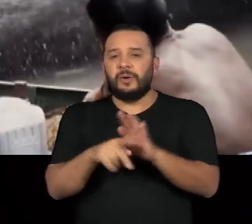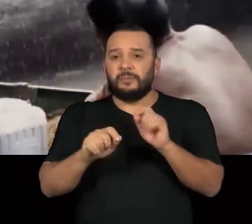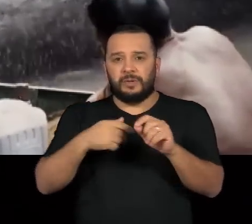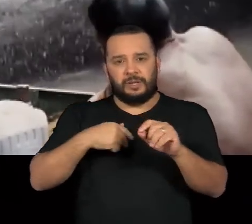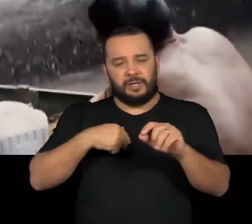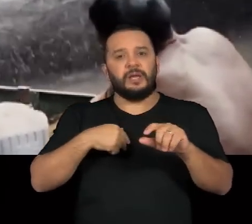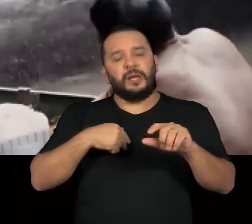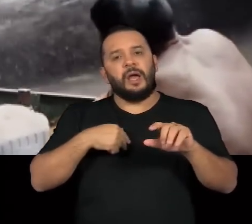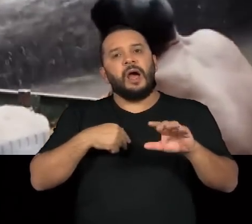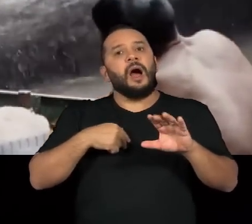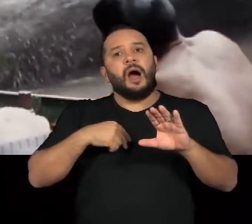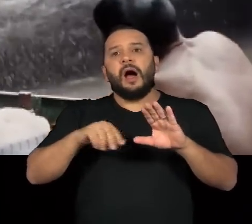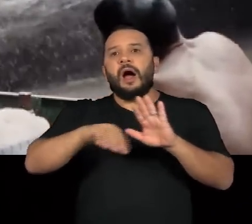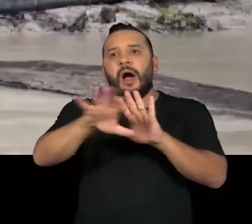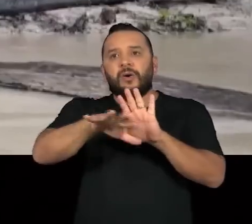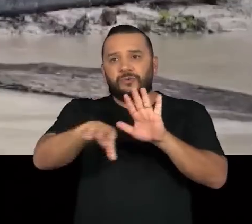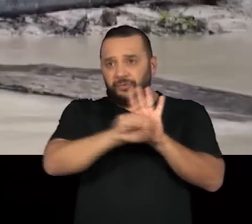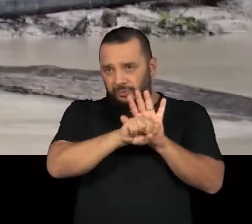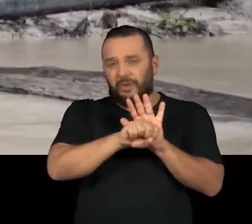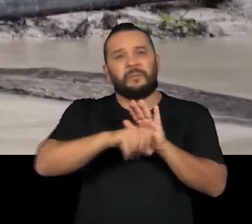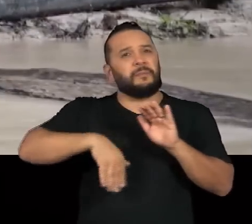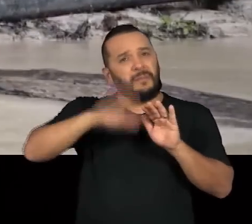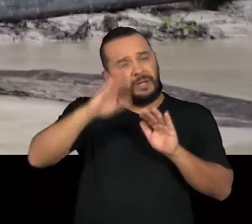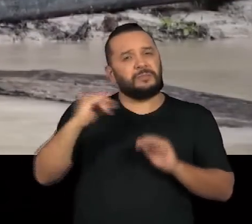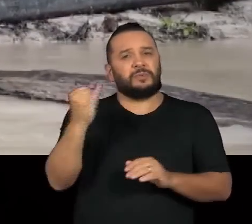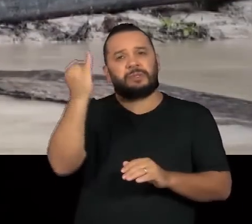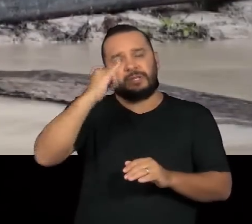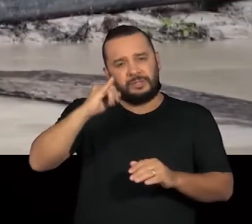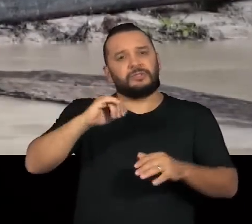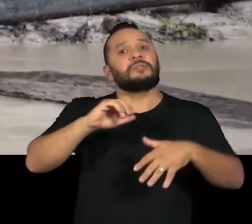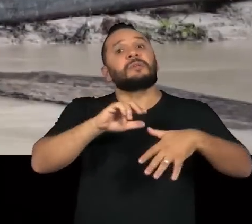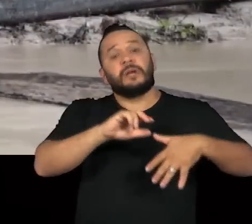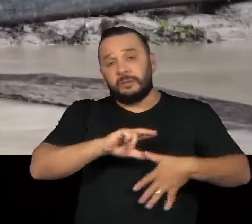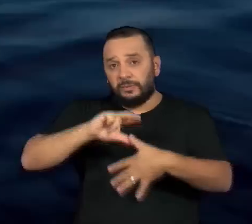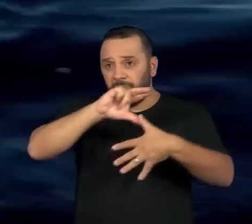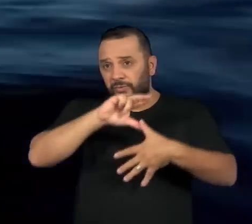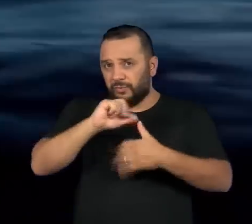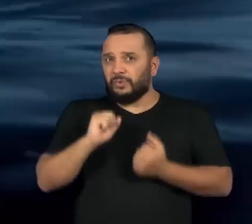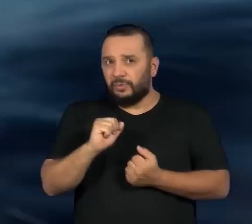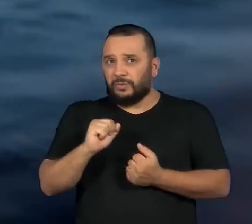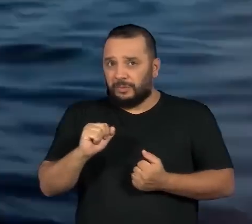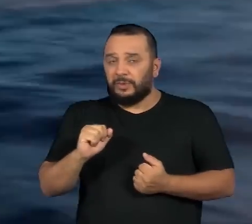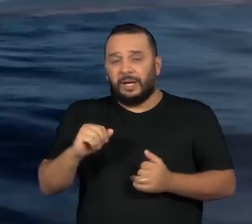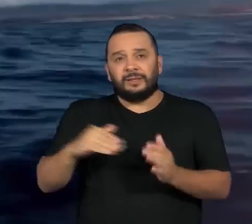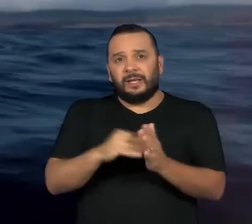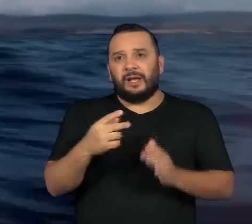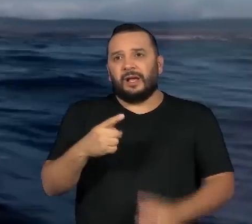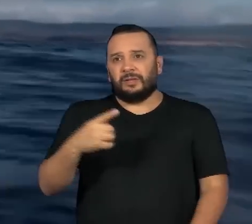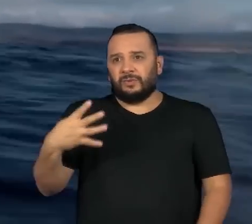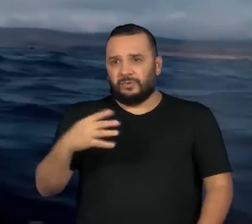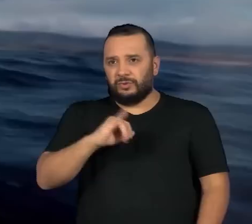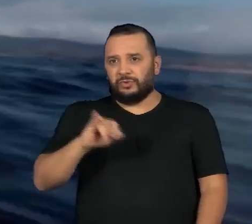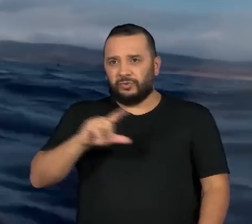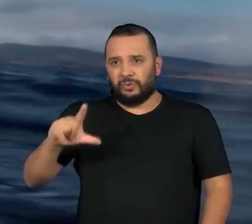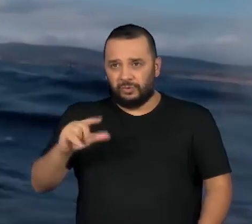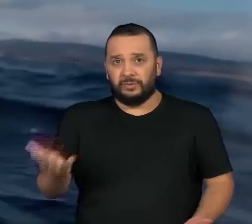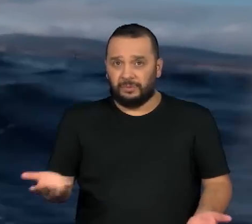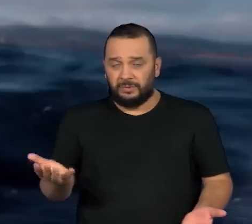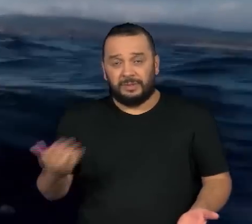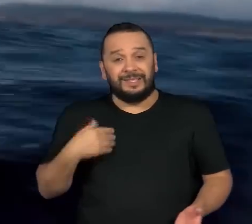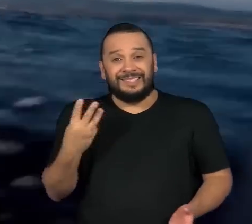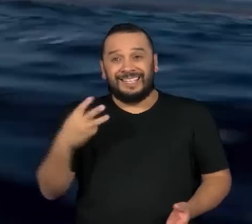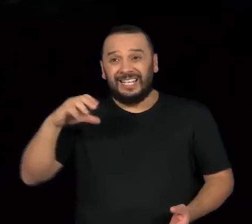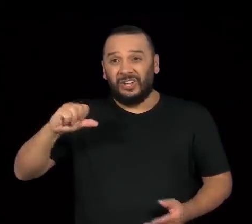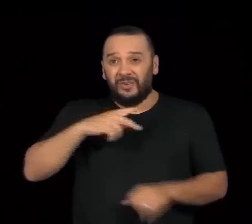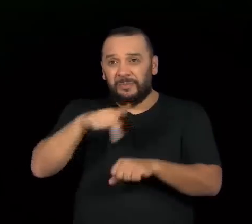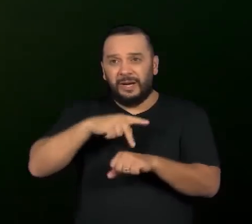do Sul sobre o tema socioambiental vai até o dia 14 de junho. 39 países apresentam mais de 100